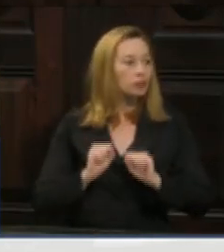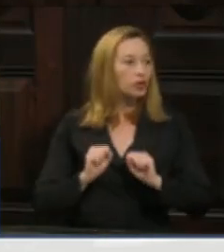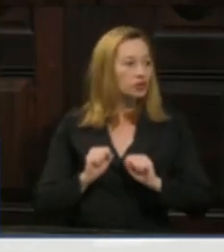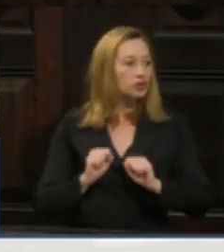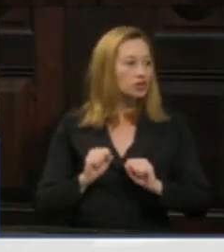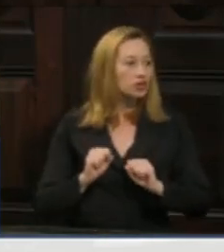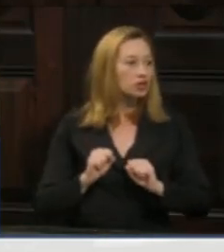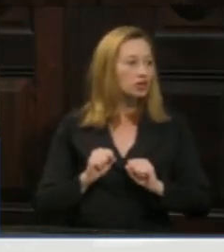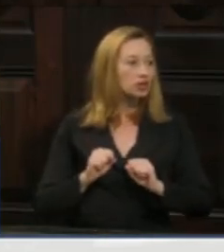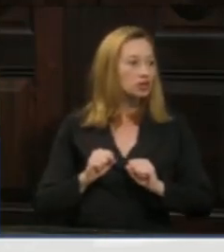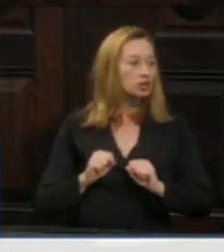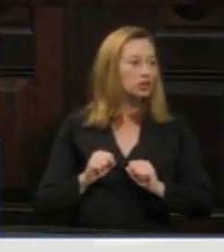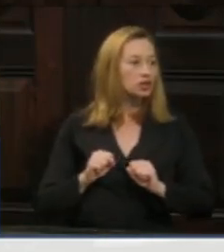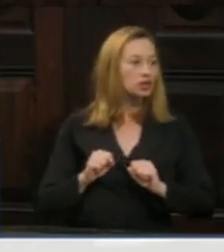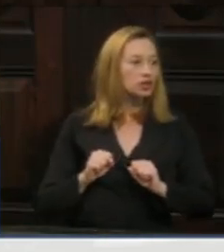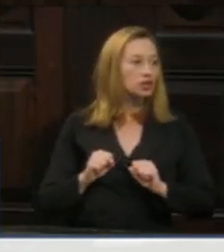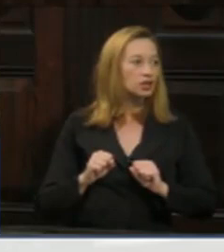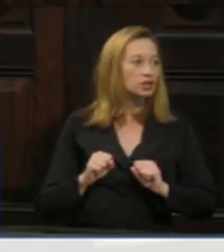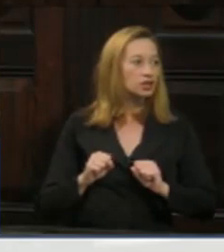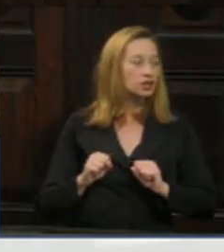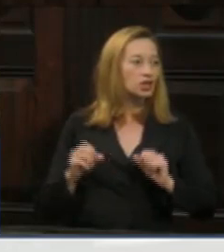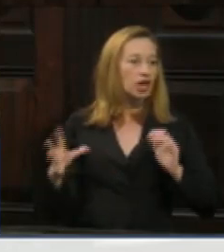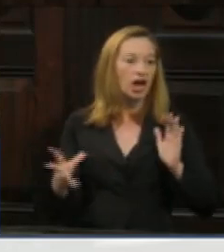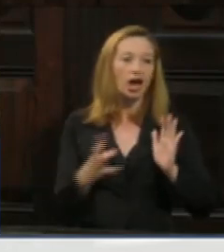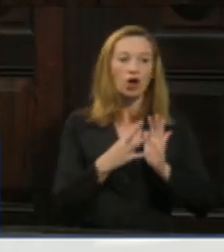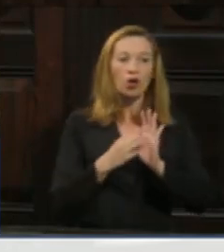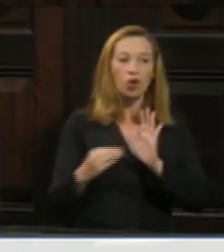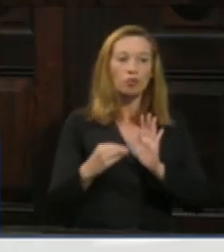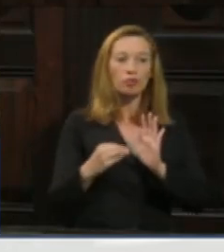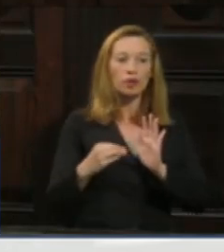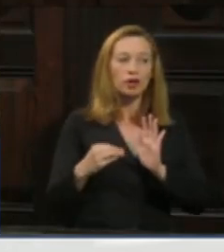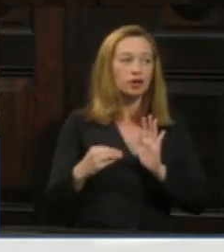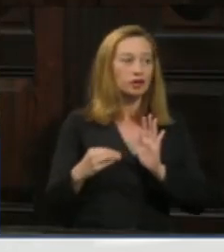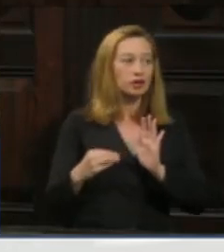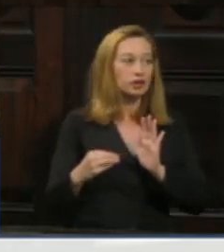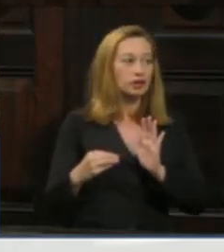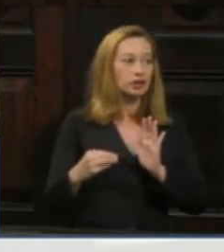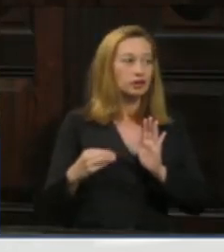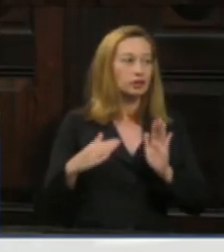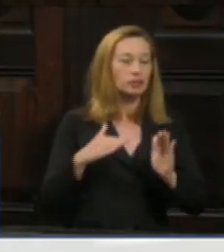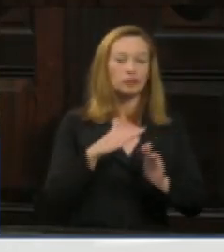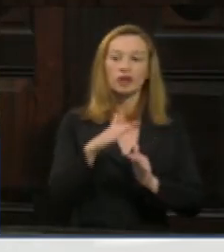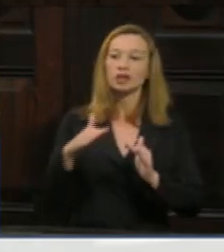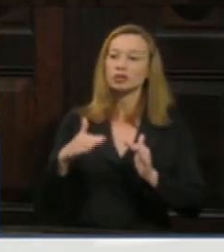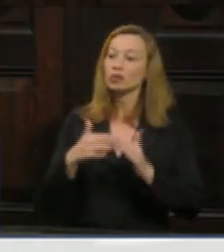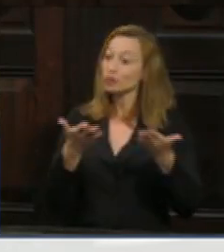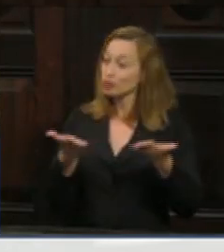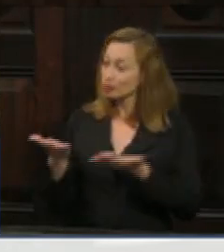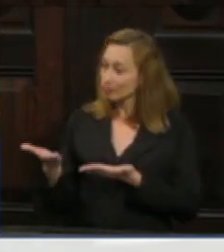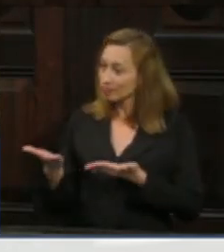que além de trabalhar aqui, também dá cobertura a eventos políticos que